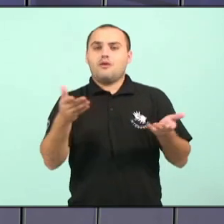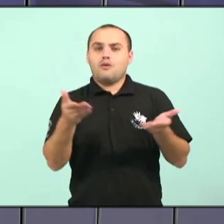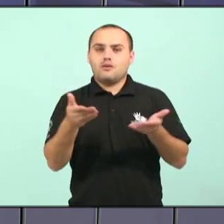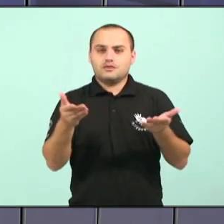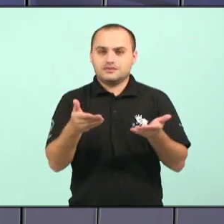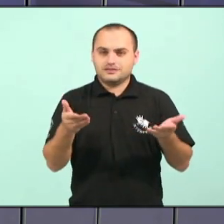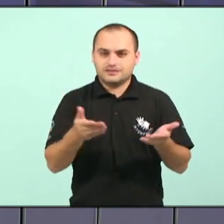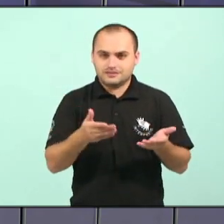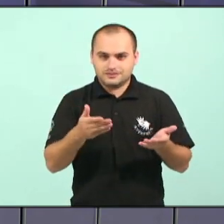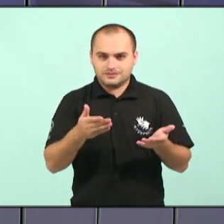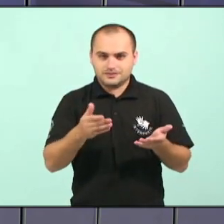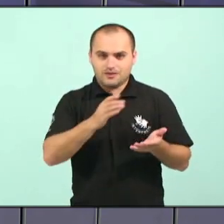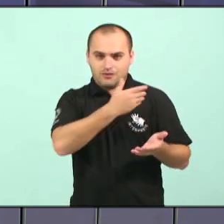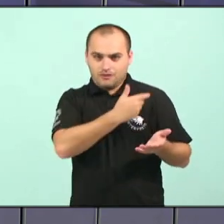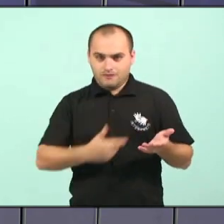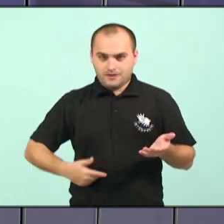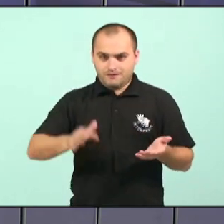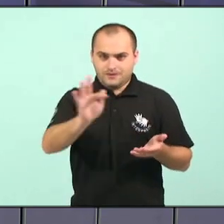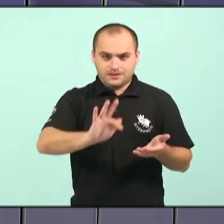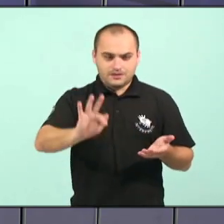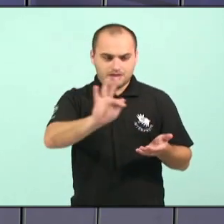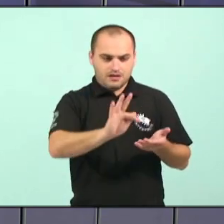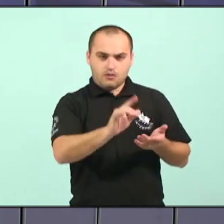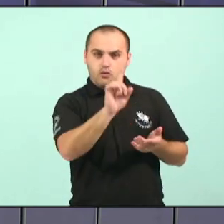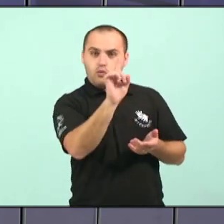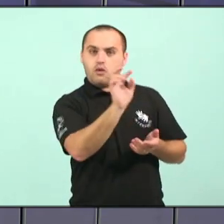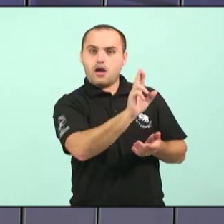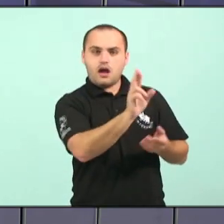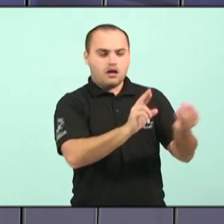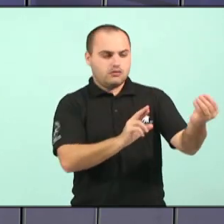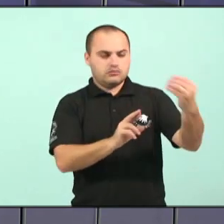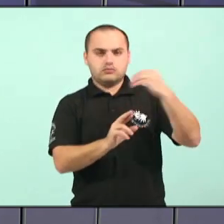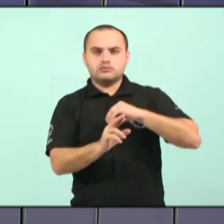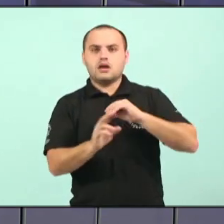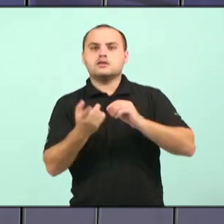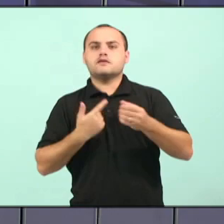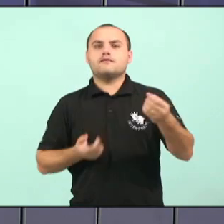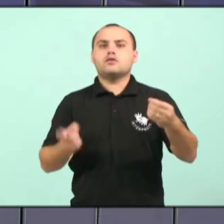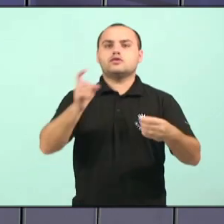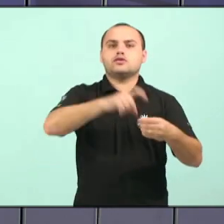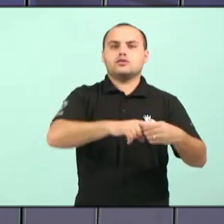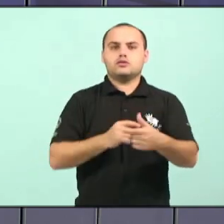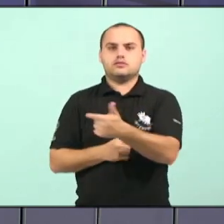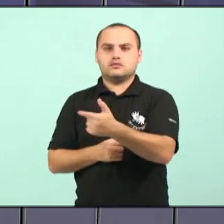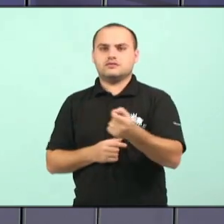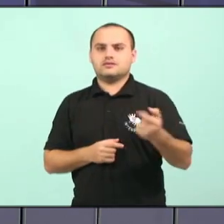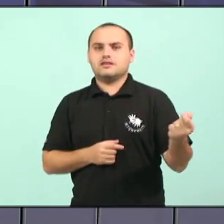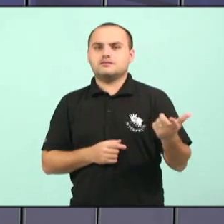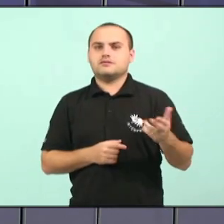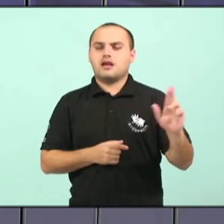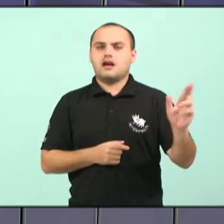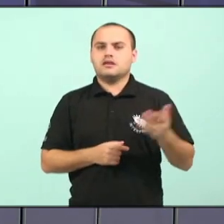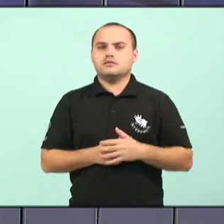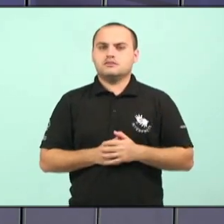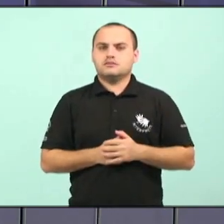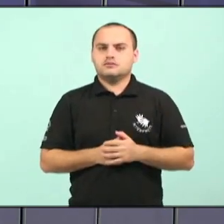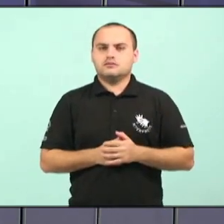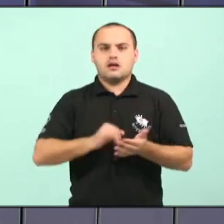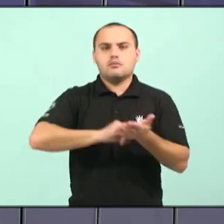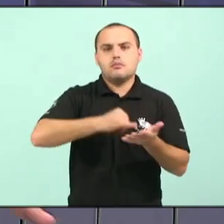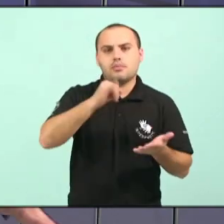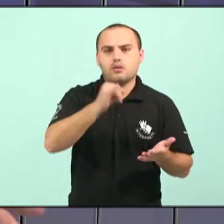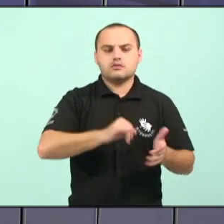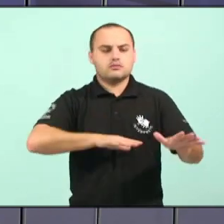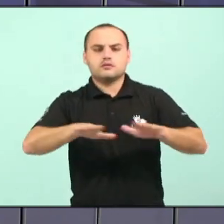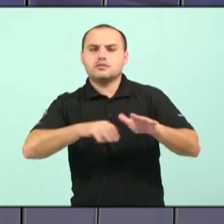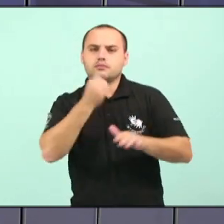R$1 que o governo federal colocou em Itajaí, nós devolvemos 200 através dos impostos, através da nossa boa movimentação. E o que